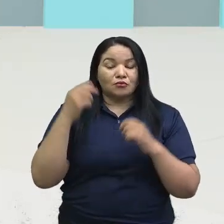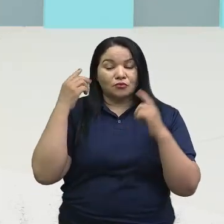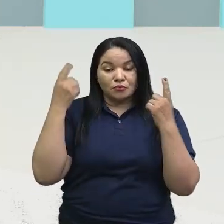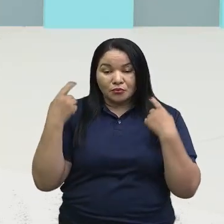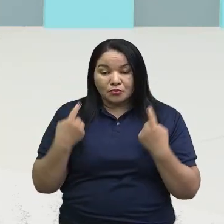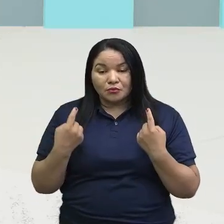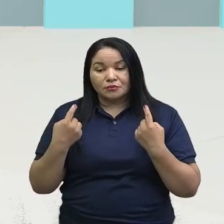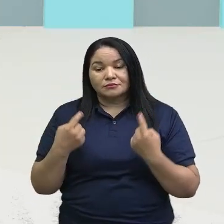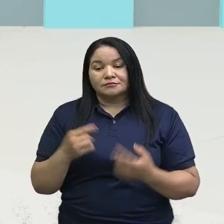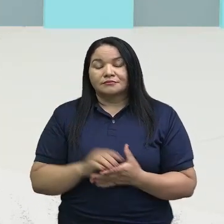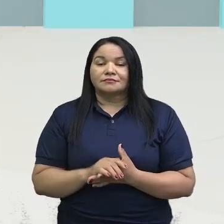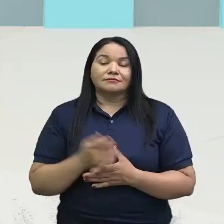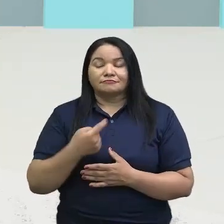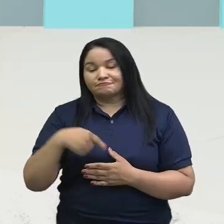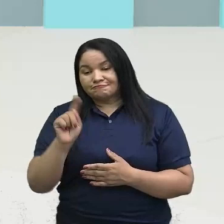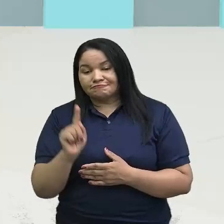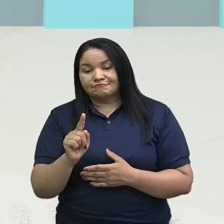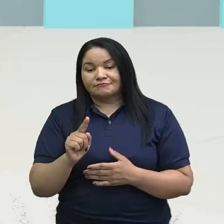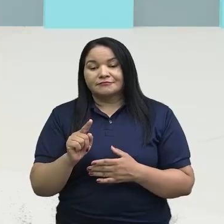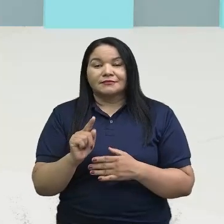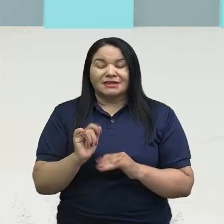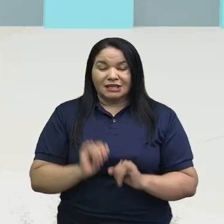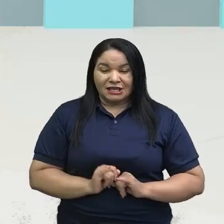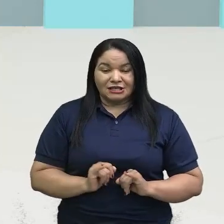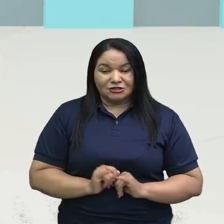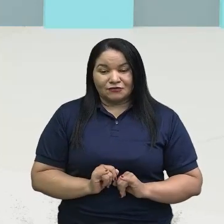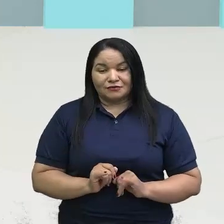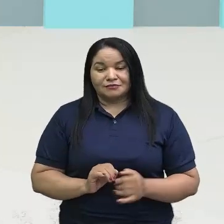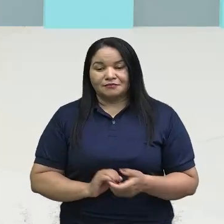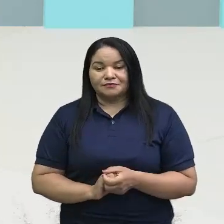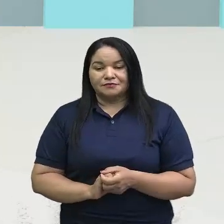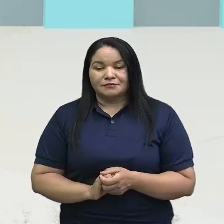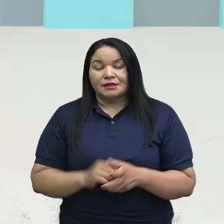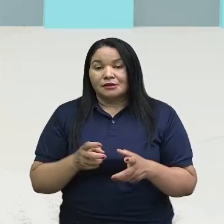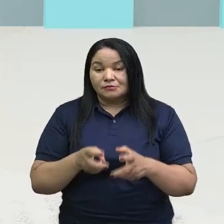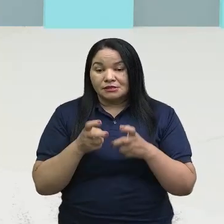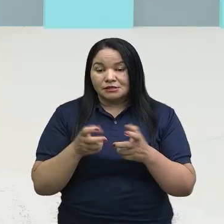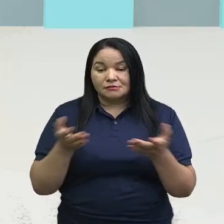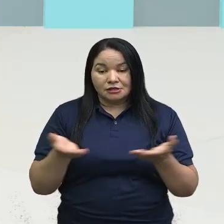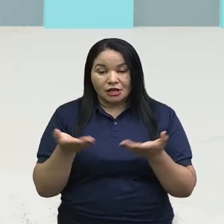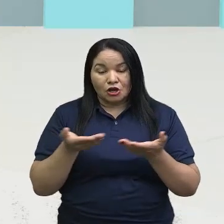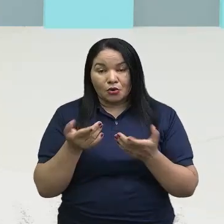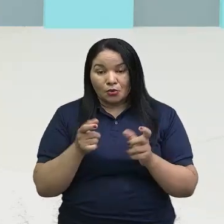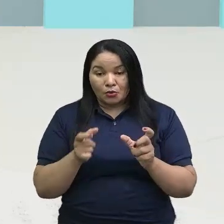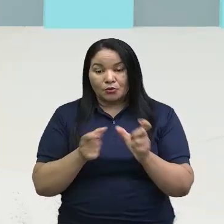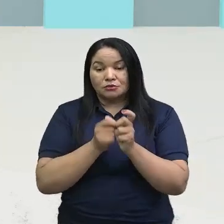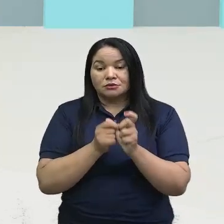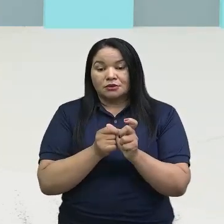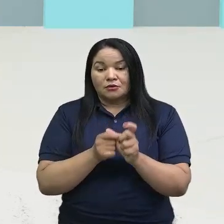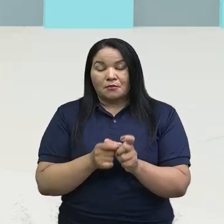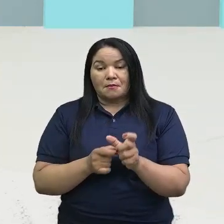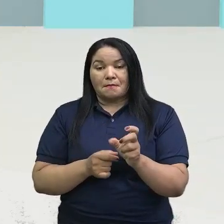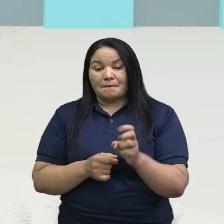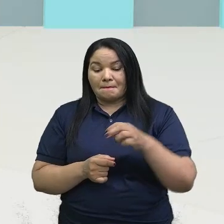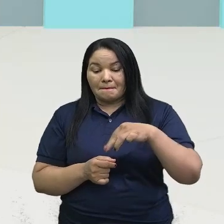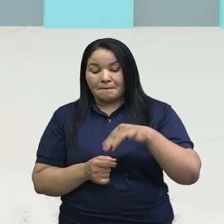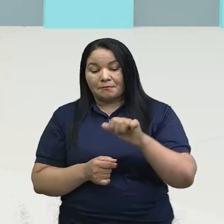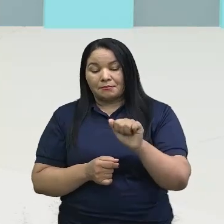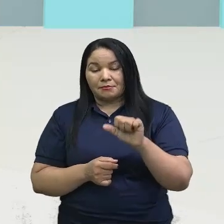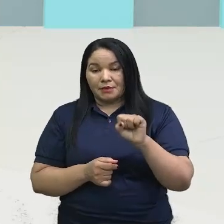sair, mas vai sofrendo. Observe que agora nós temos a conjunção mas, aí no